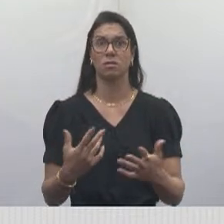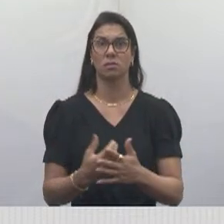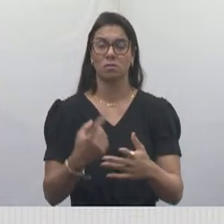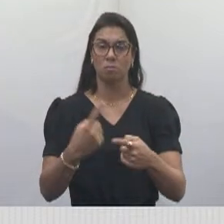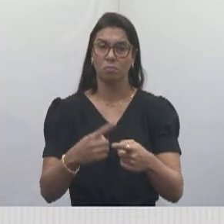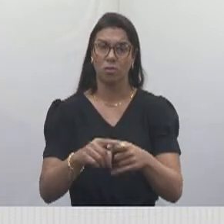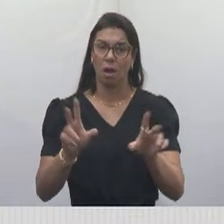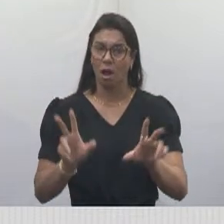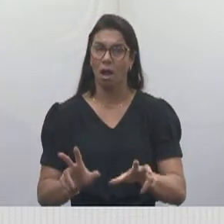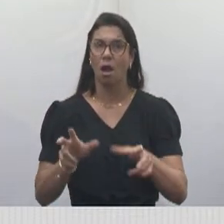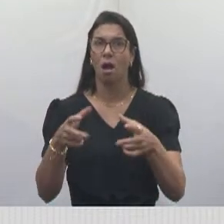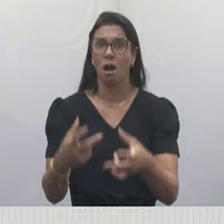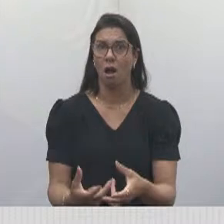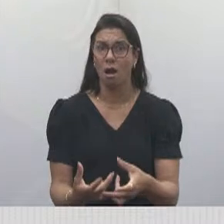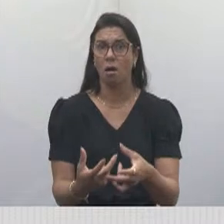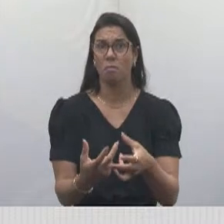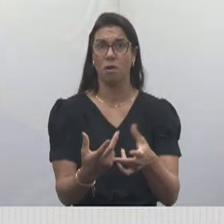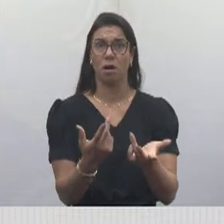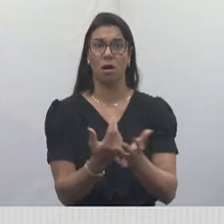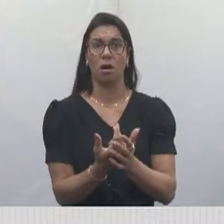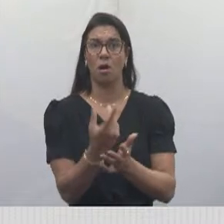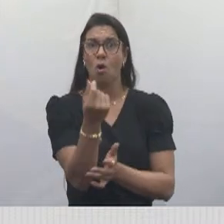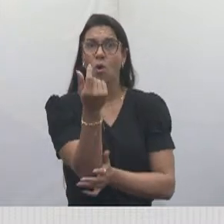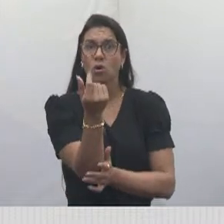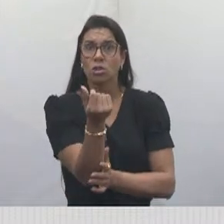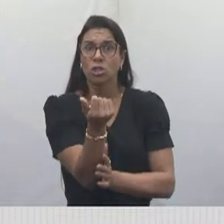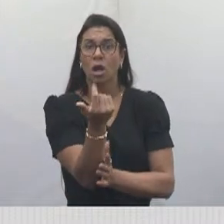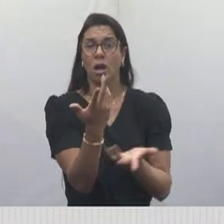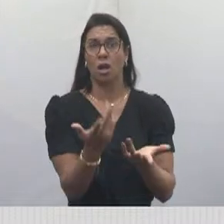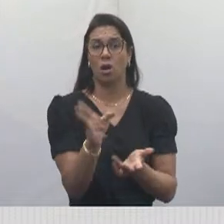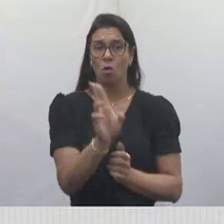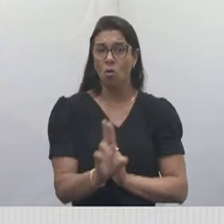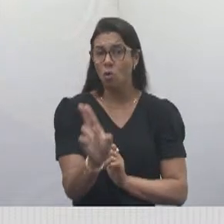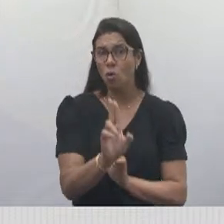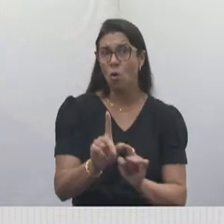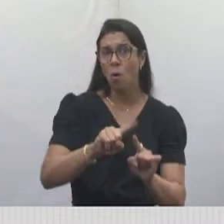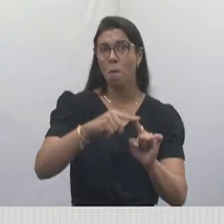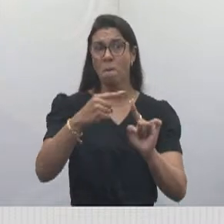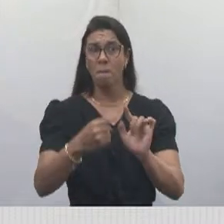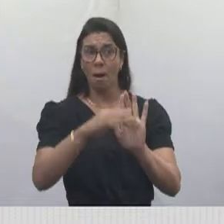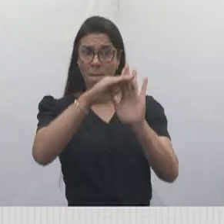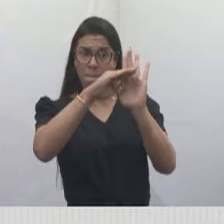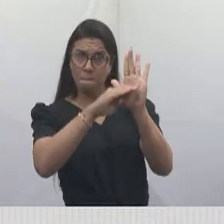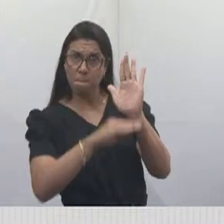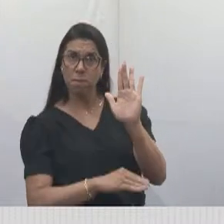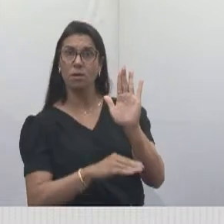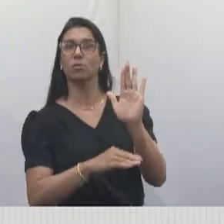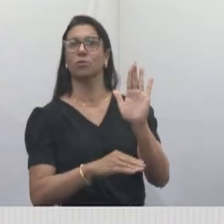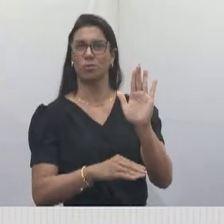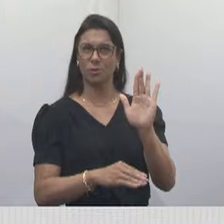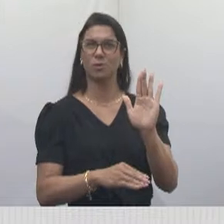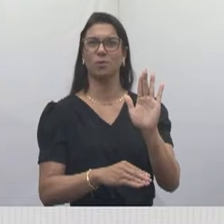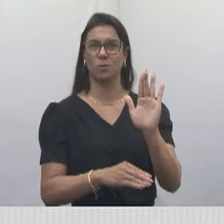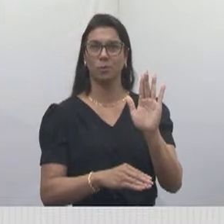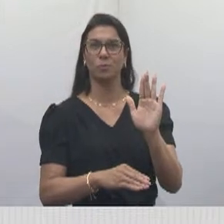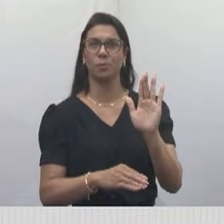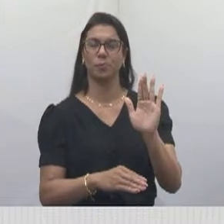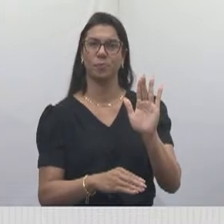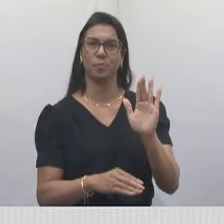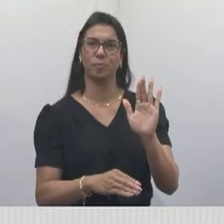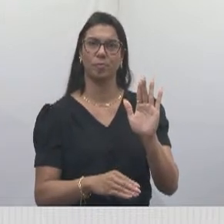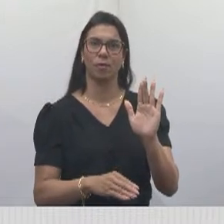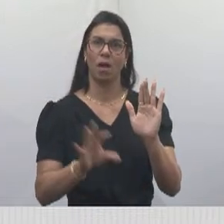Câmara economizou, gastou aquilo que era necessário e aquilo que não era estritamente necessário, ou que ela pôde economizar